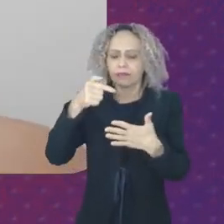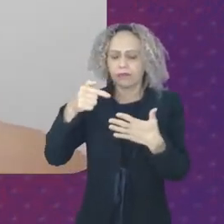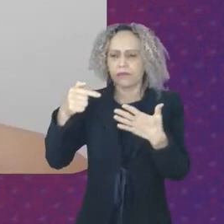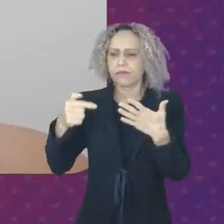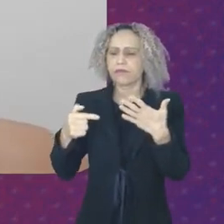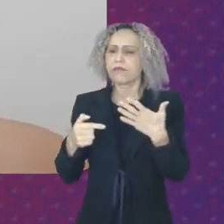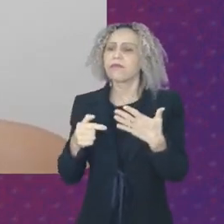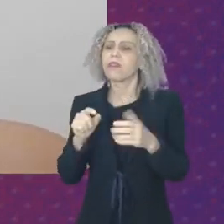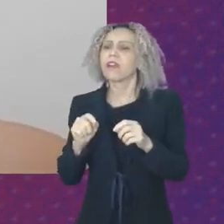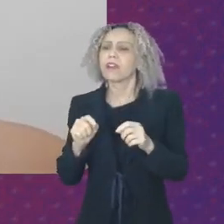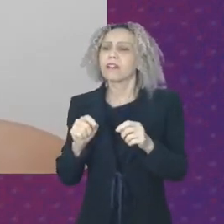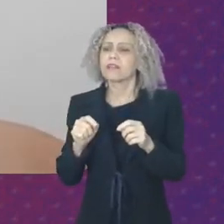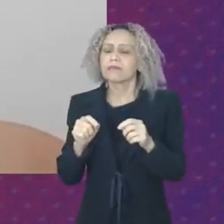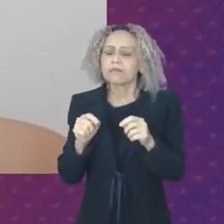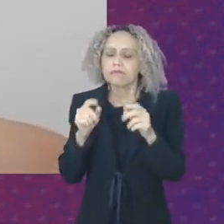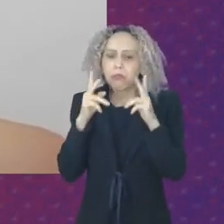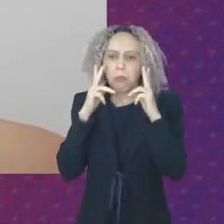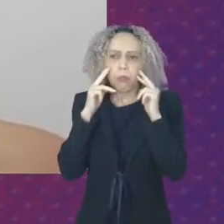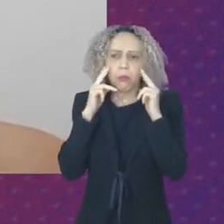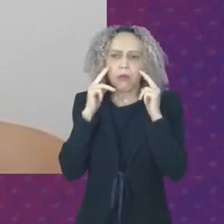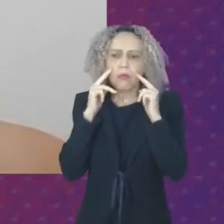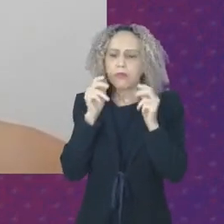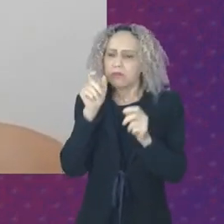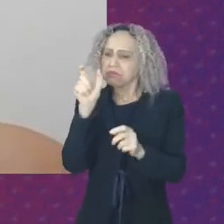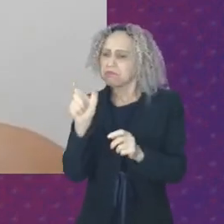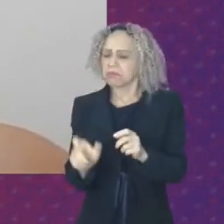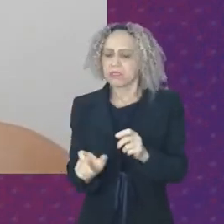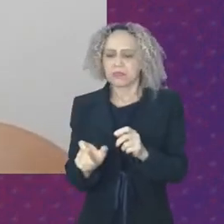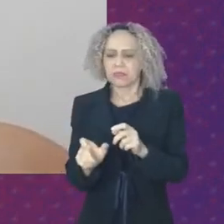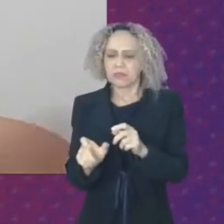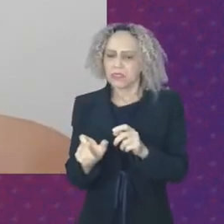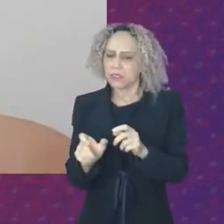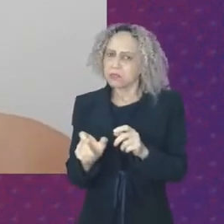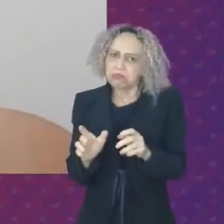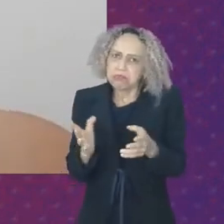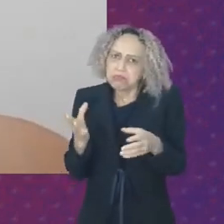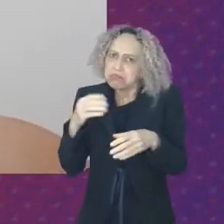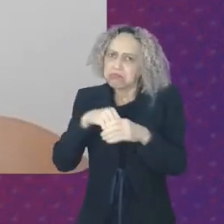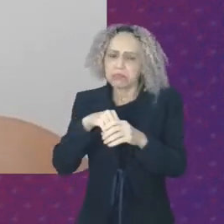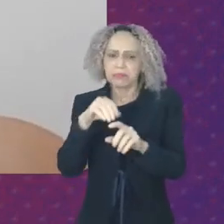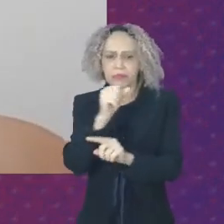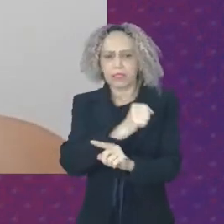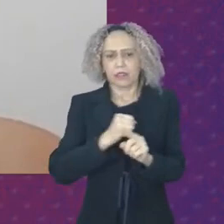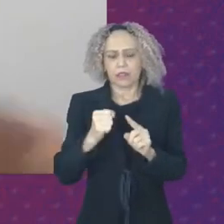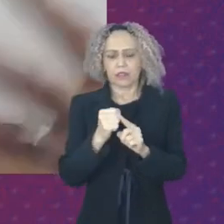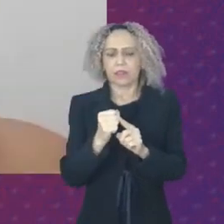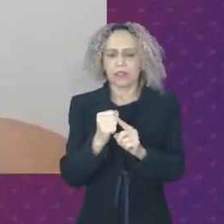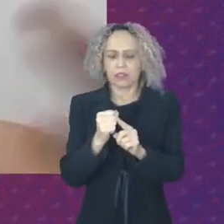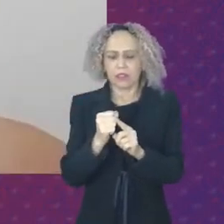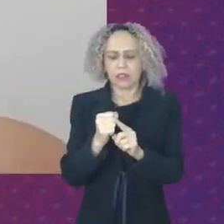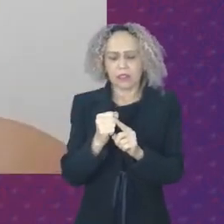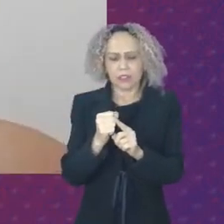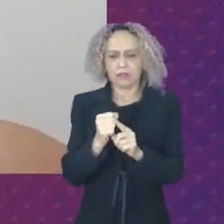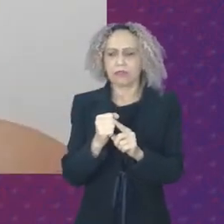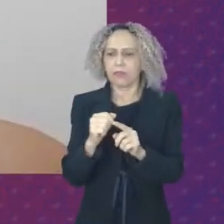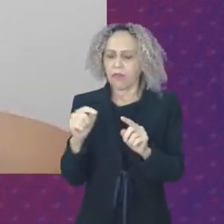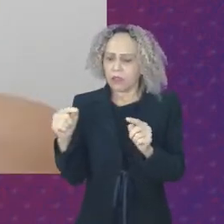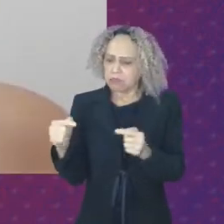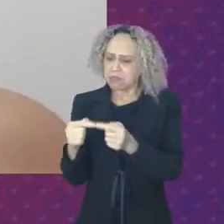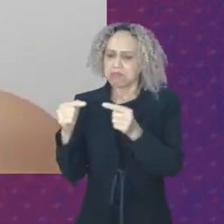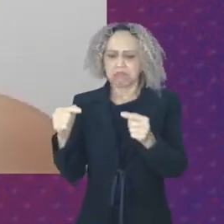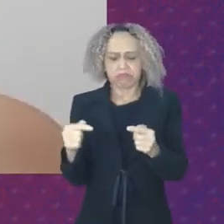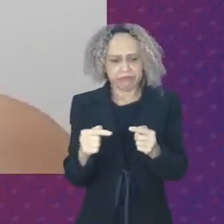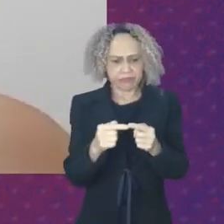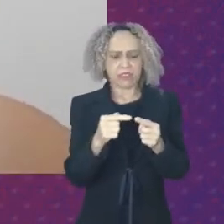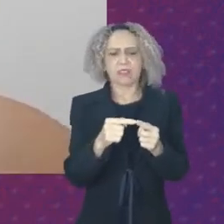pessoa que se insere de forma efetiva na sociedade, né? Tem uma afinidade com a rotina,